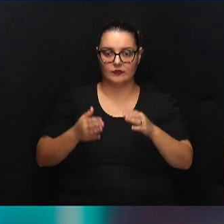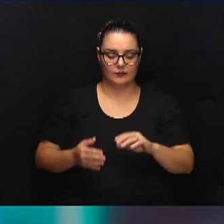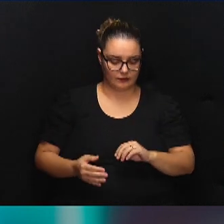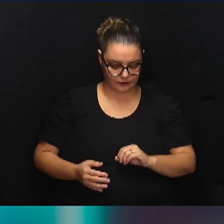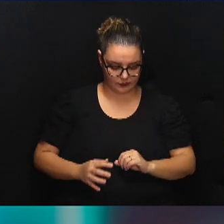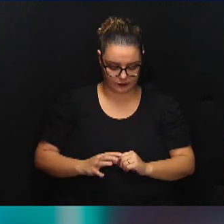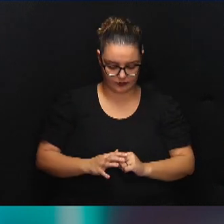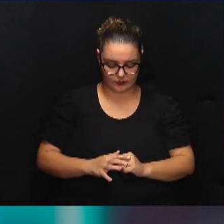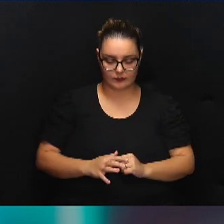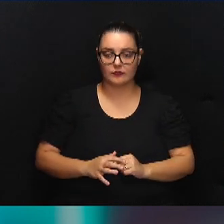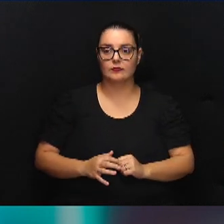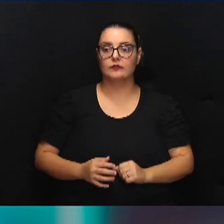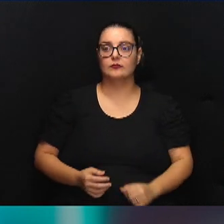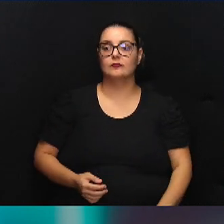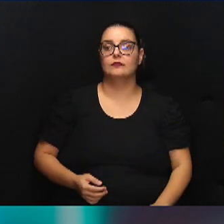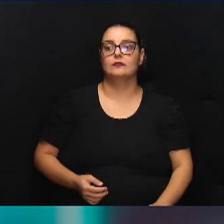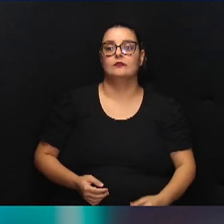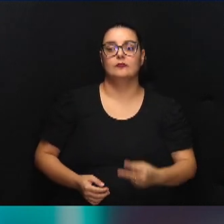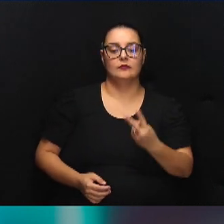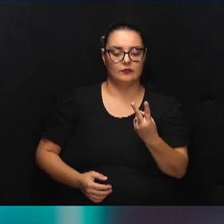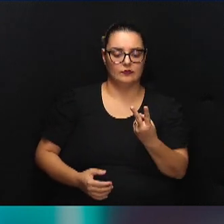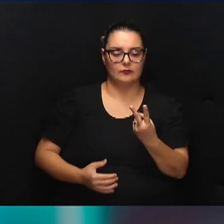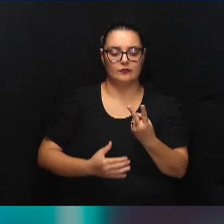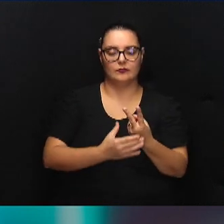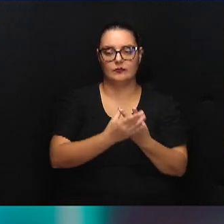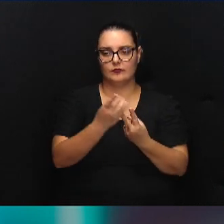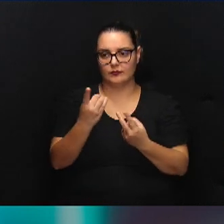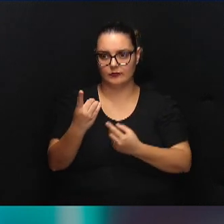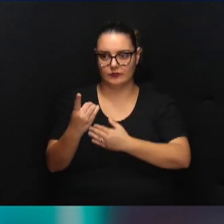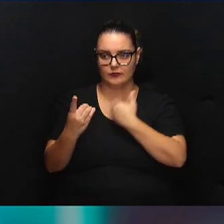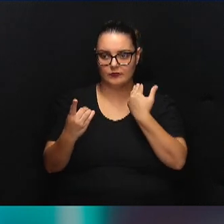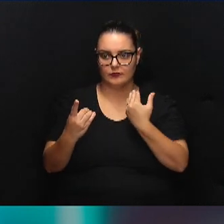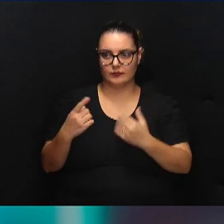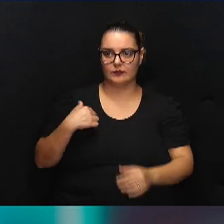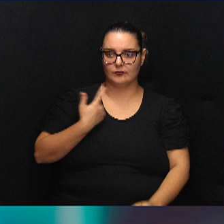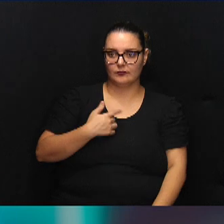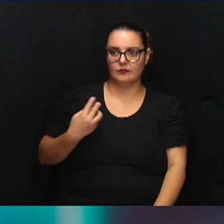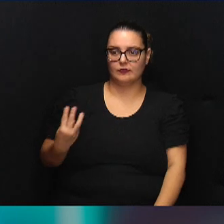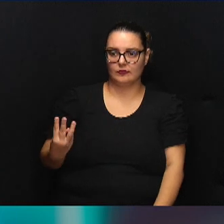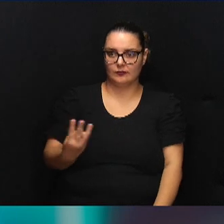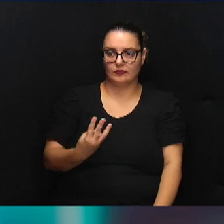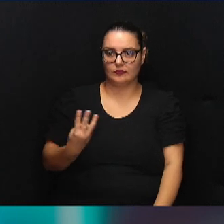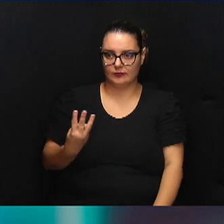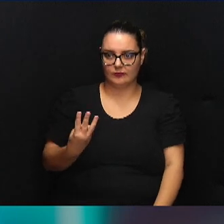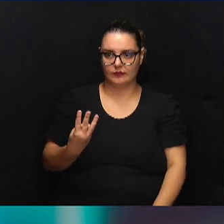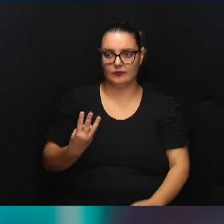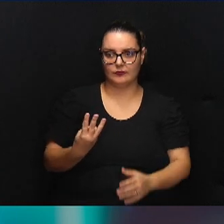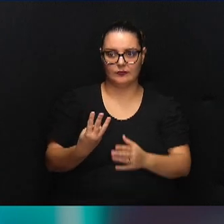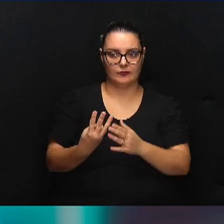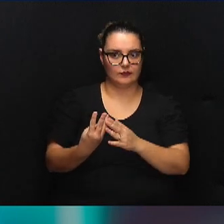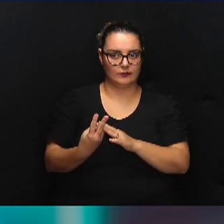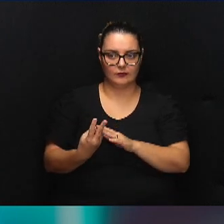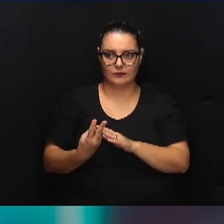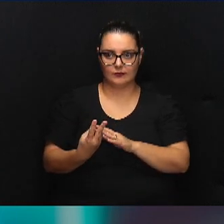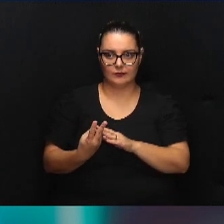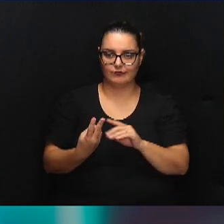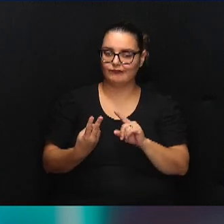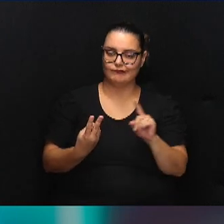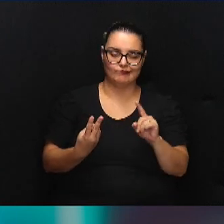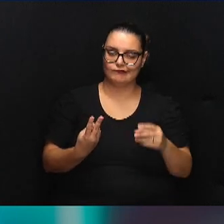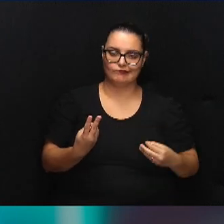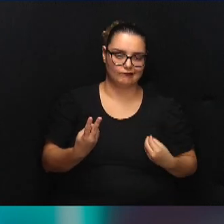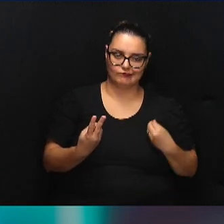diabetes, a gente perde uma. Aqui nessa sala a gente tem 3. Então, uma de nós já não era para estar aqui,